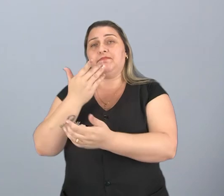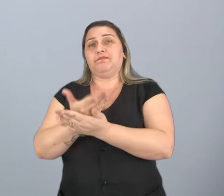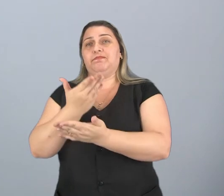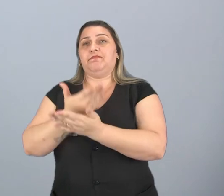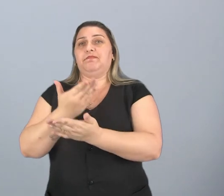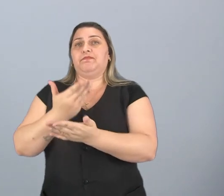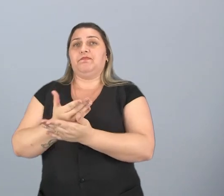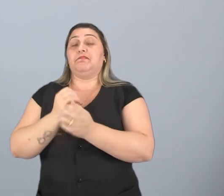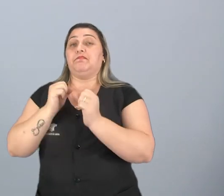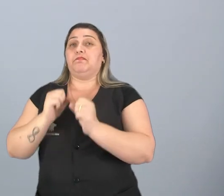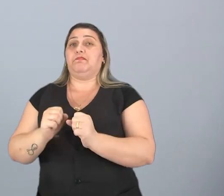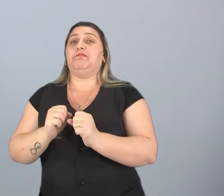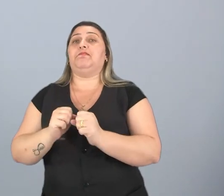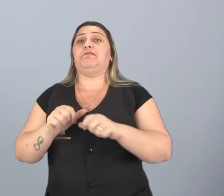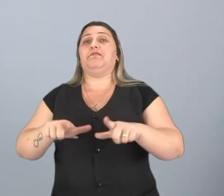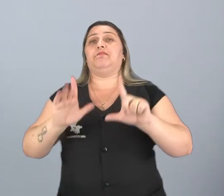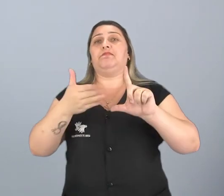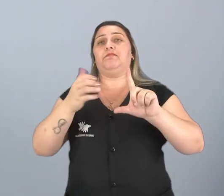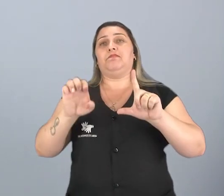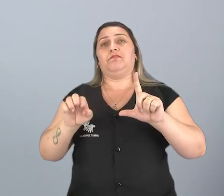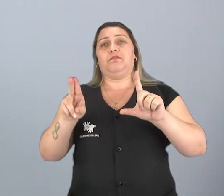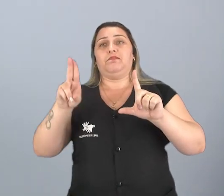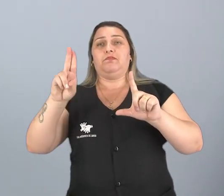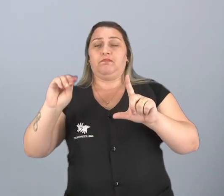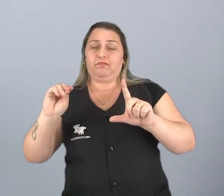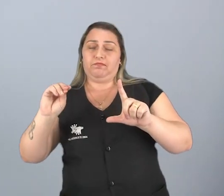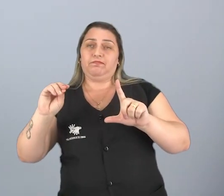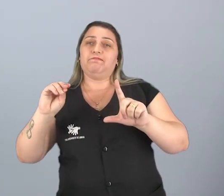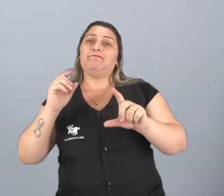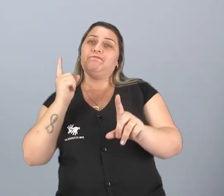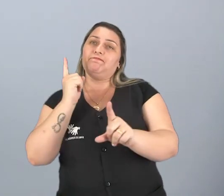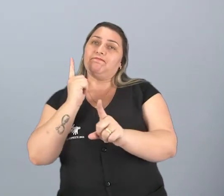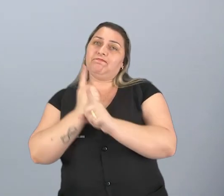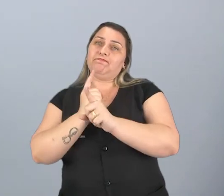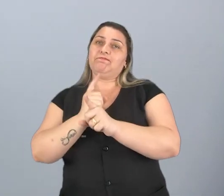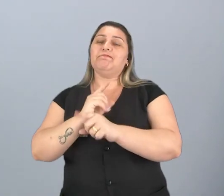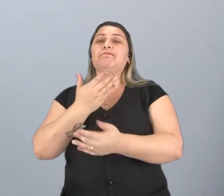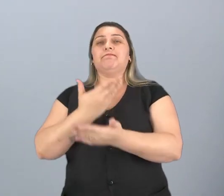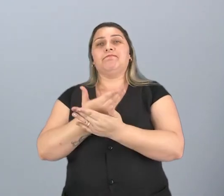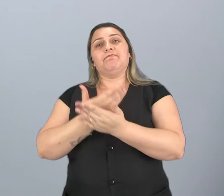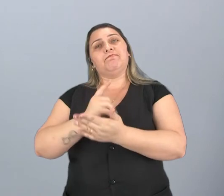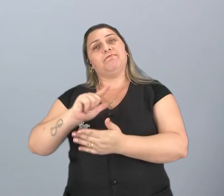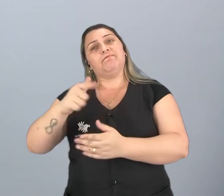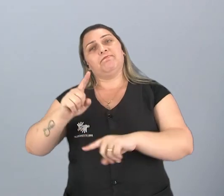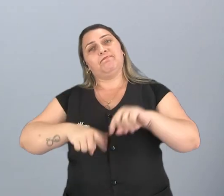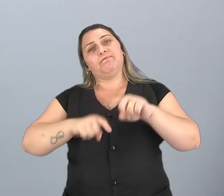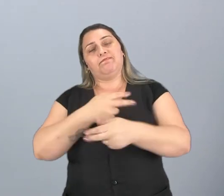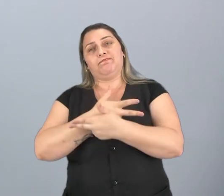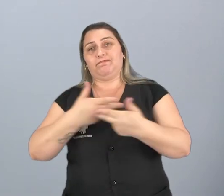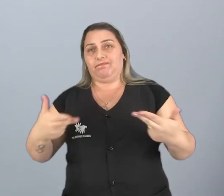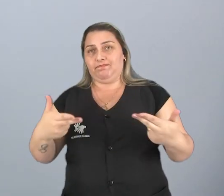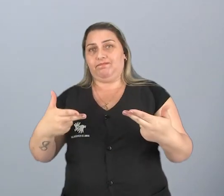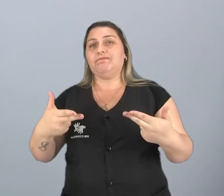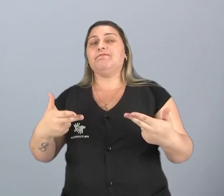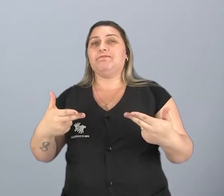aula, vocês podem acessar a plataforma Eduque, que lá vocês vão ter acesso a ela e a outros materiais